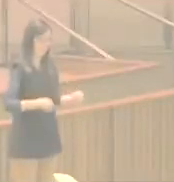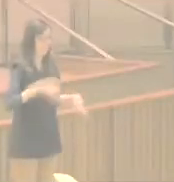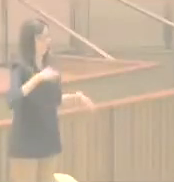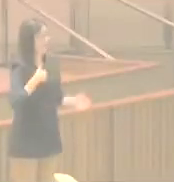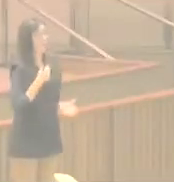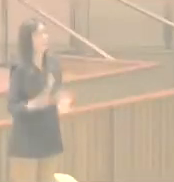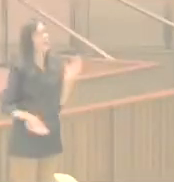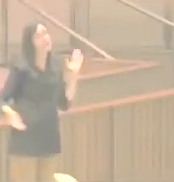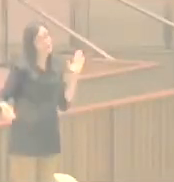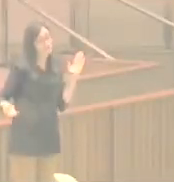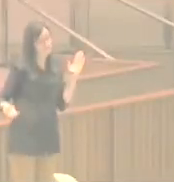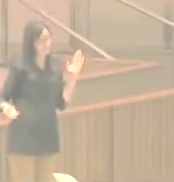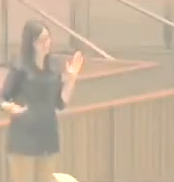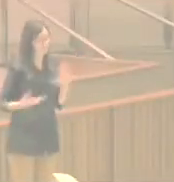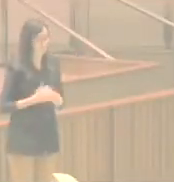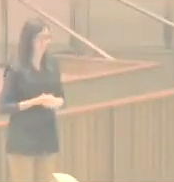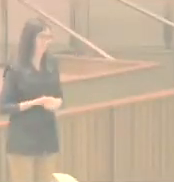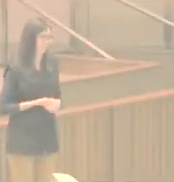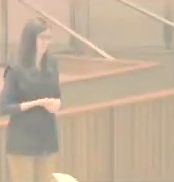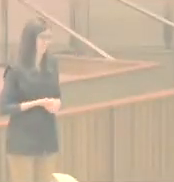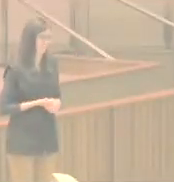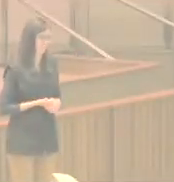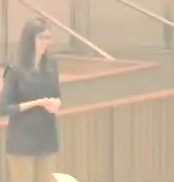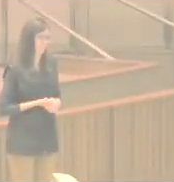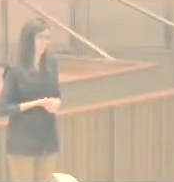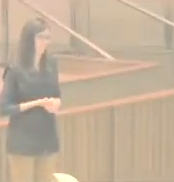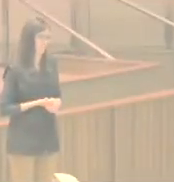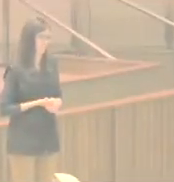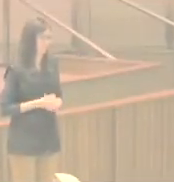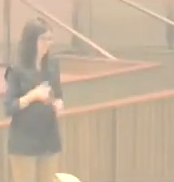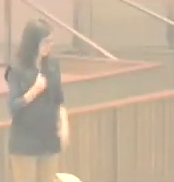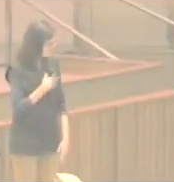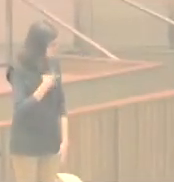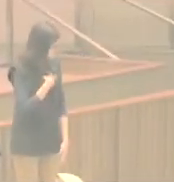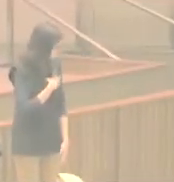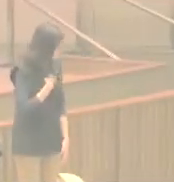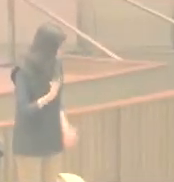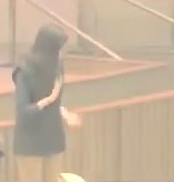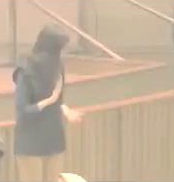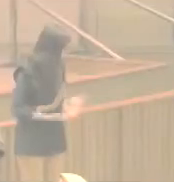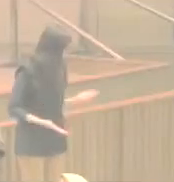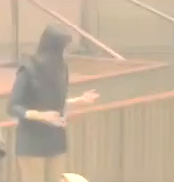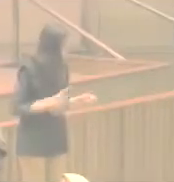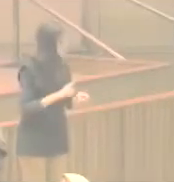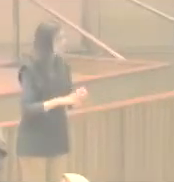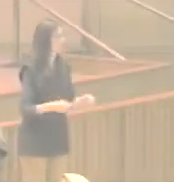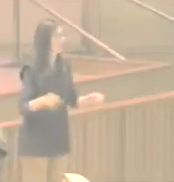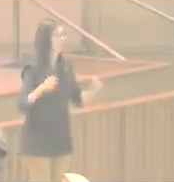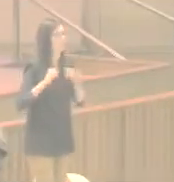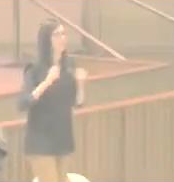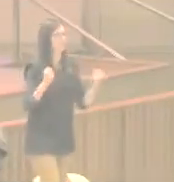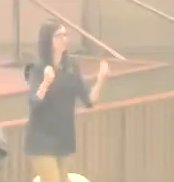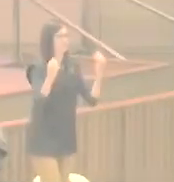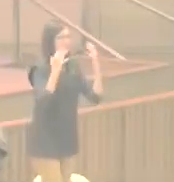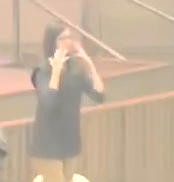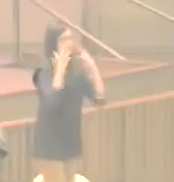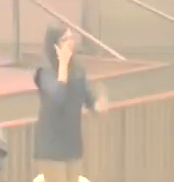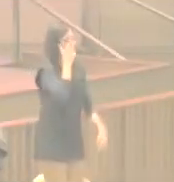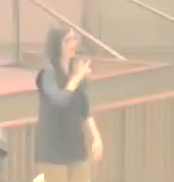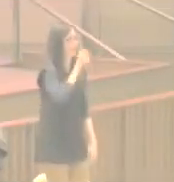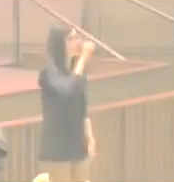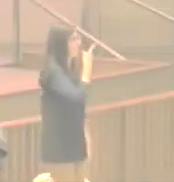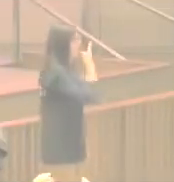perder alguma coisa. Parece que eu vou perder, mas eu vou ganhar a bênção de Deus. E a porta que Deus